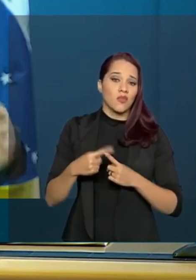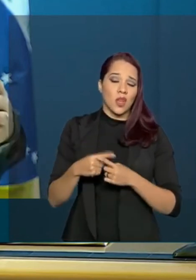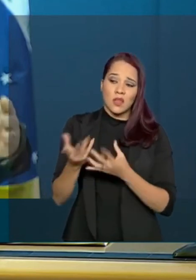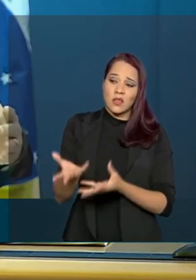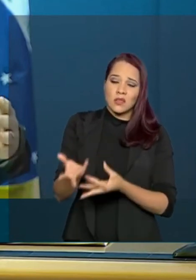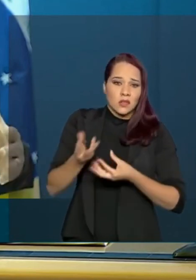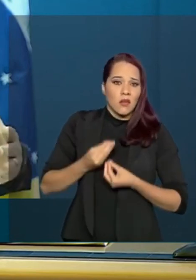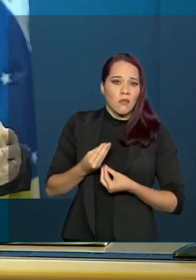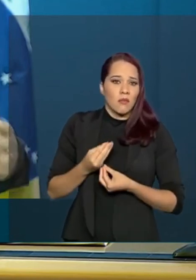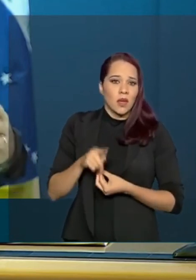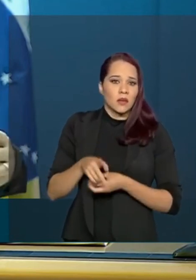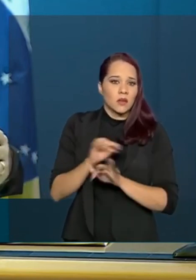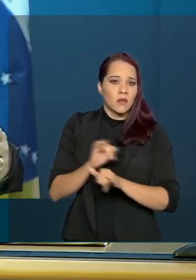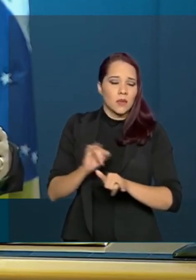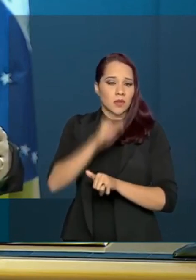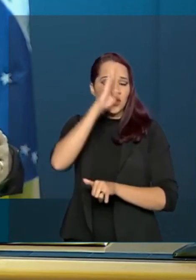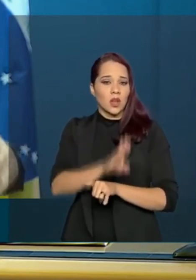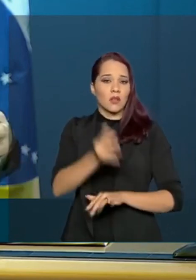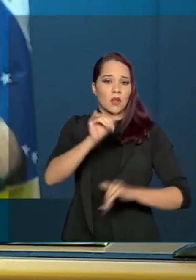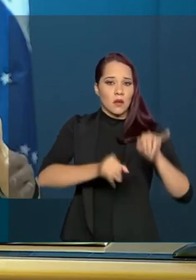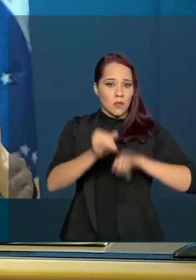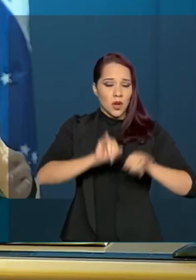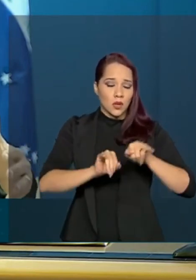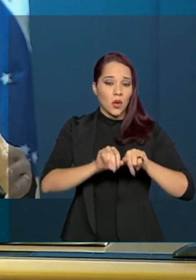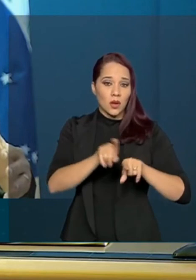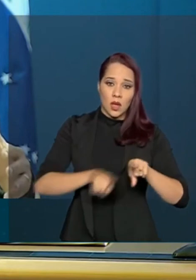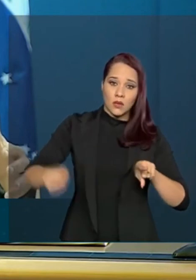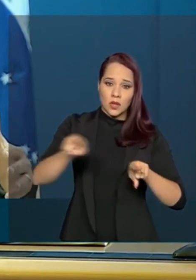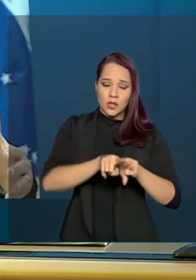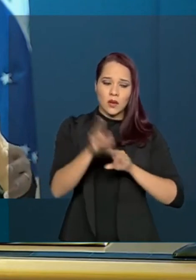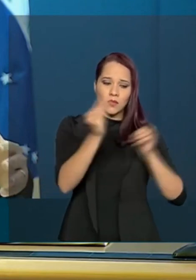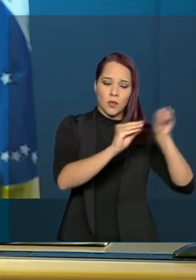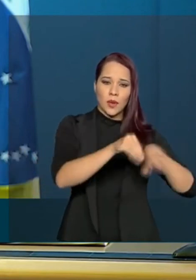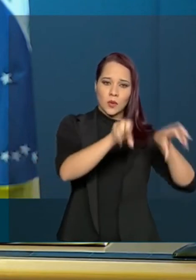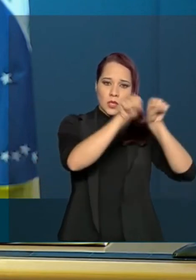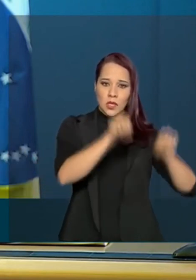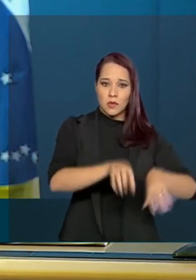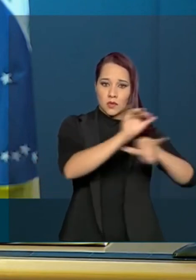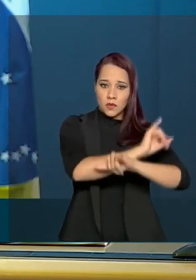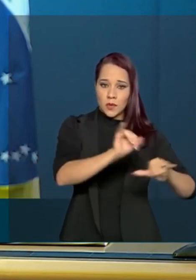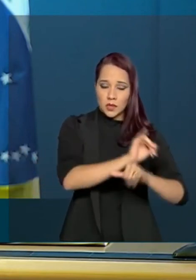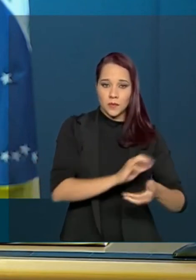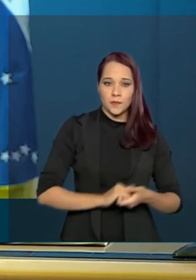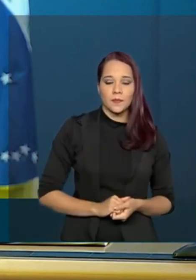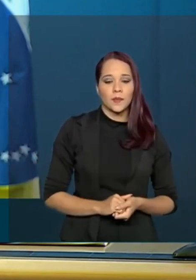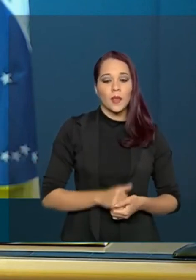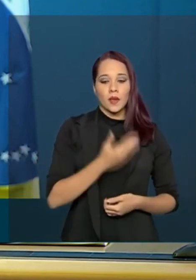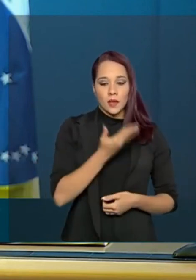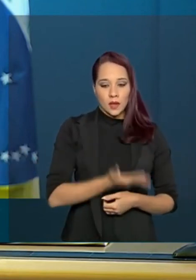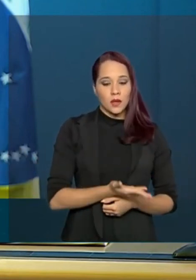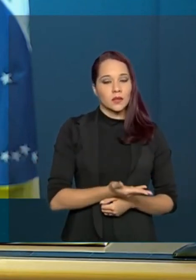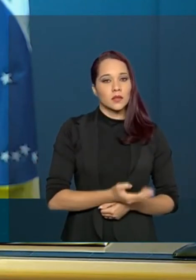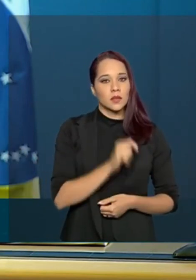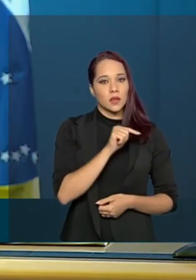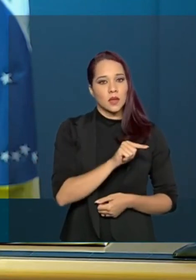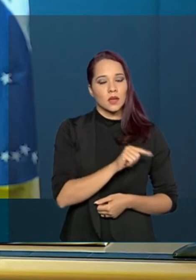receberam essa informação diretamente do laboratório e atualizaram no seu sistema de informação. Então, essa é,